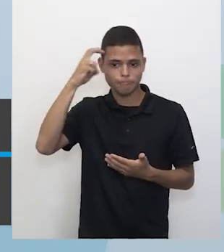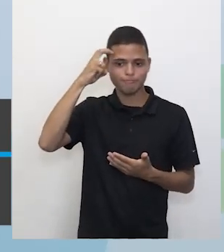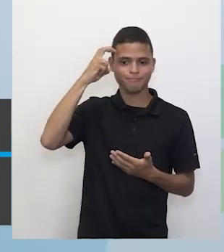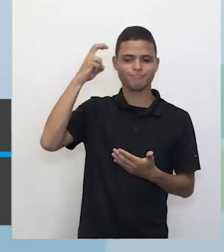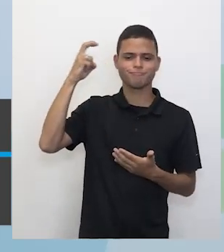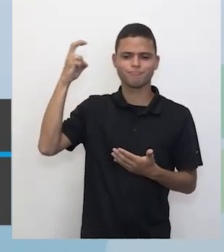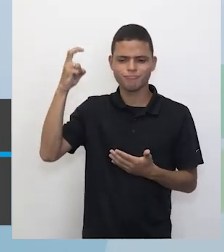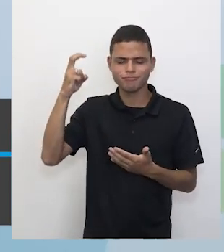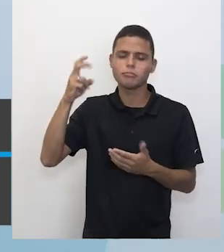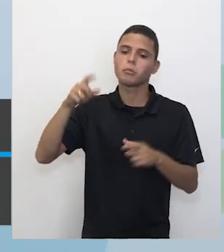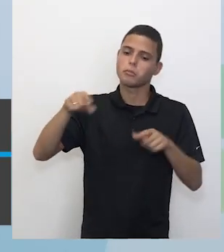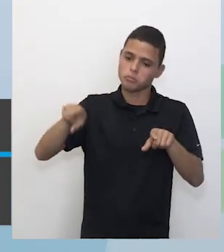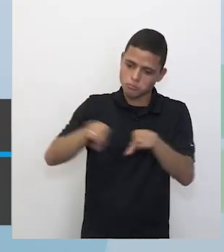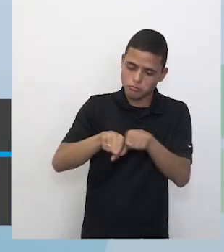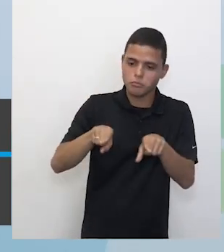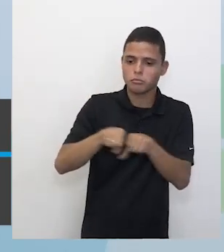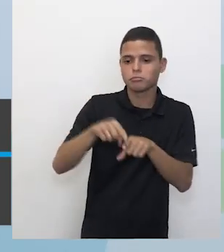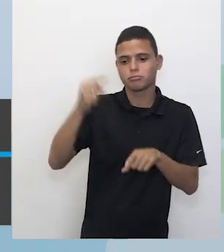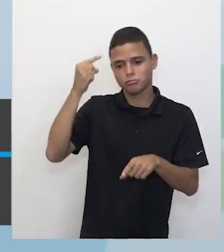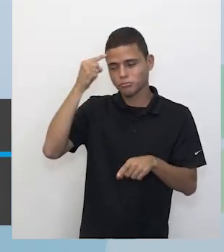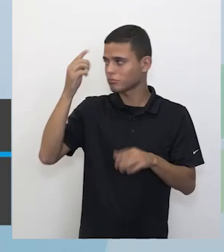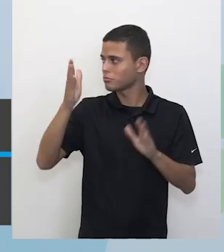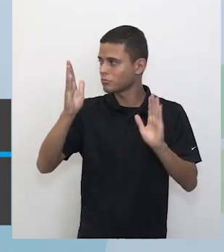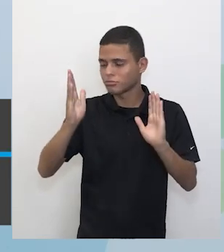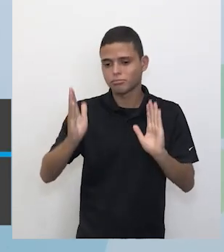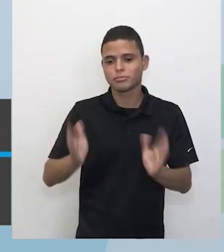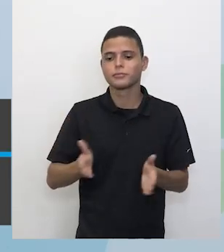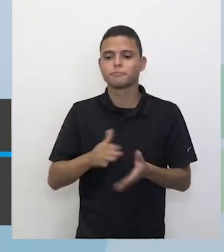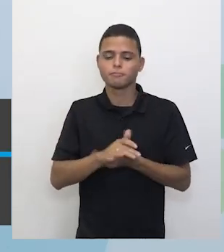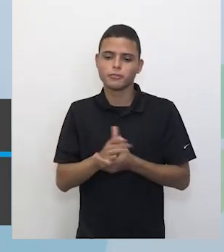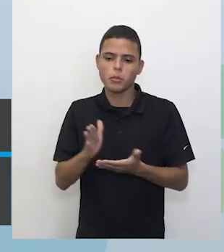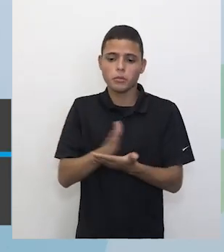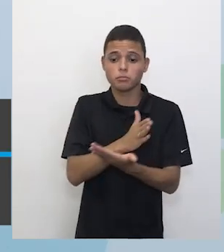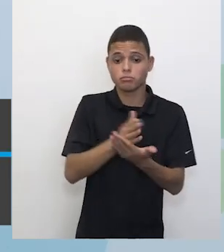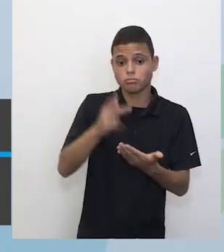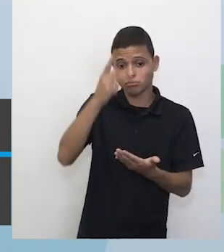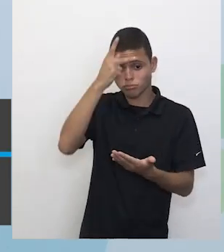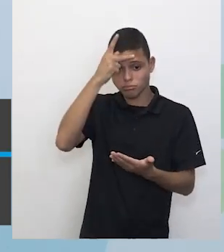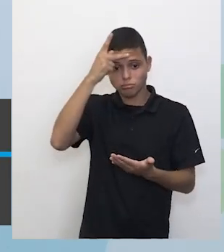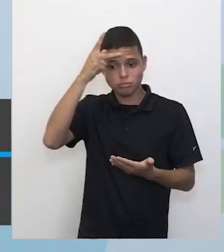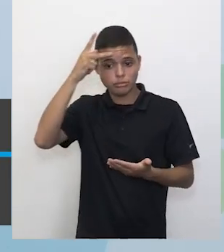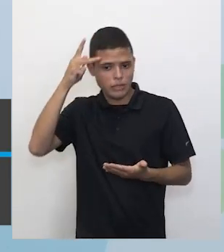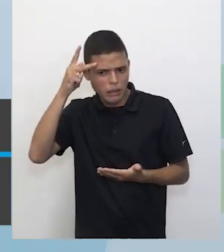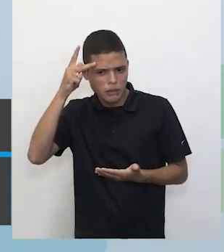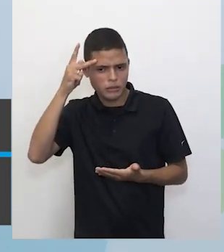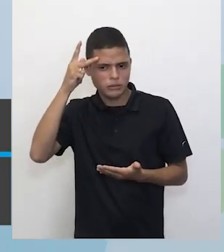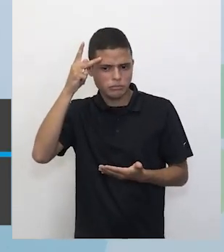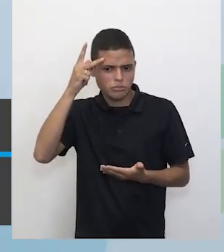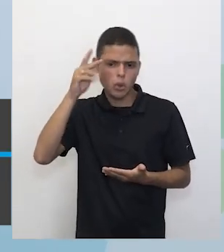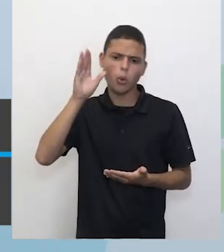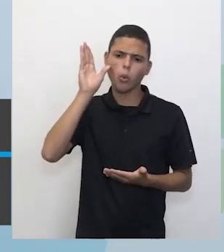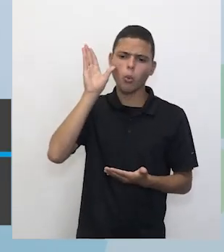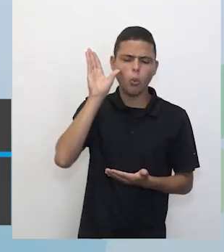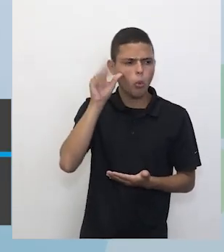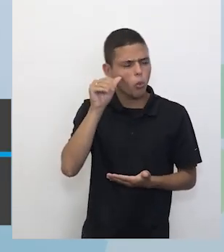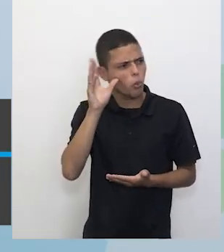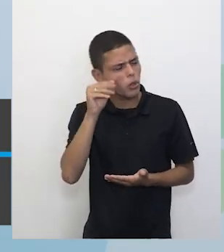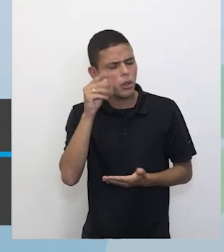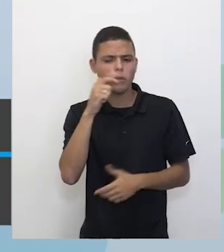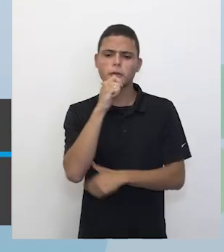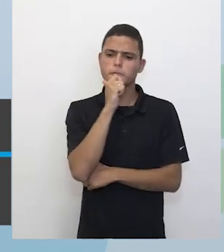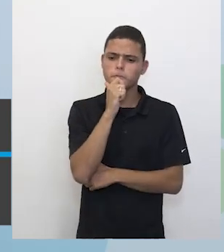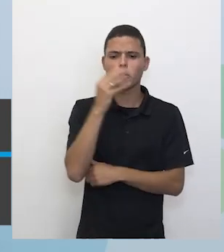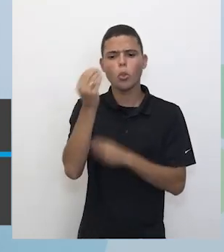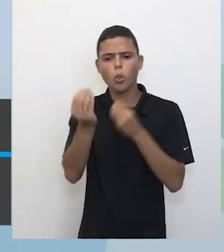Então, algumas pessoas que se pegaram com a pulga atrás da orelha, que nem a gente está agora, pensando assim, nossa,